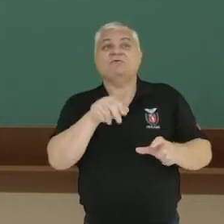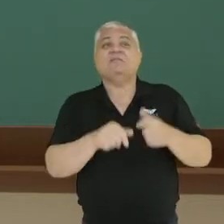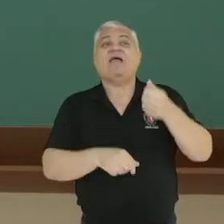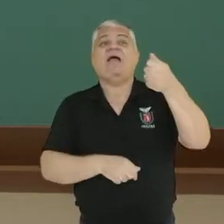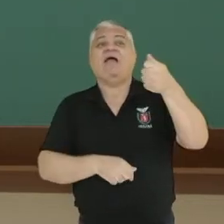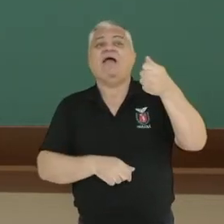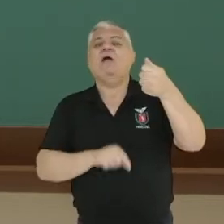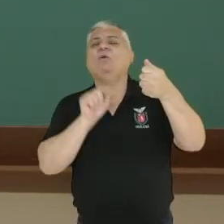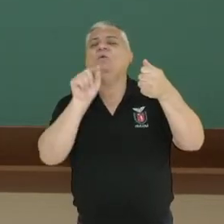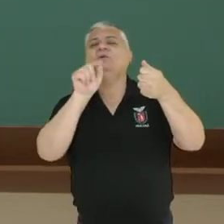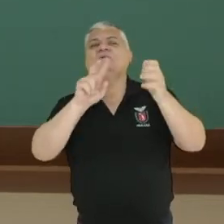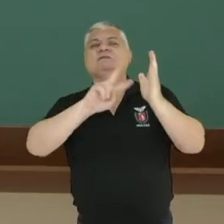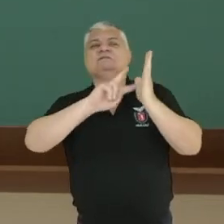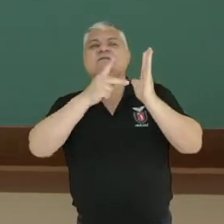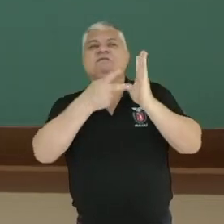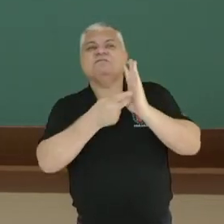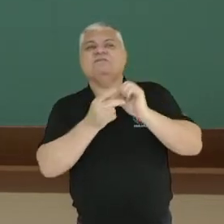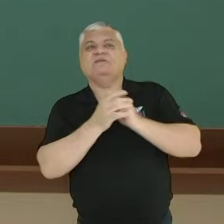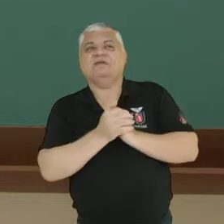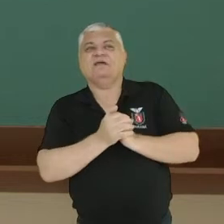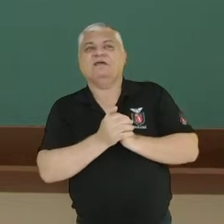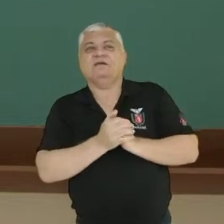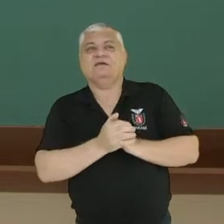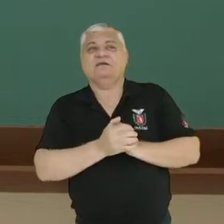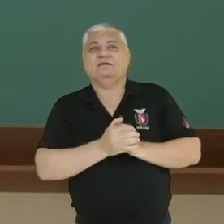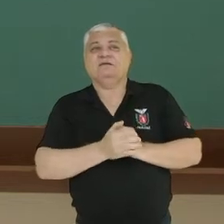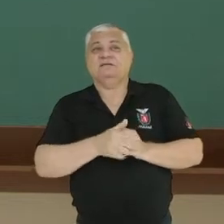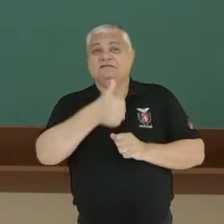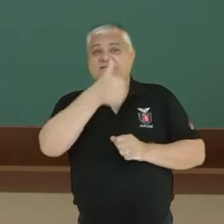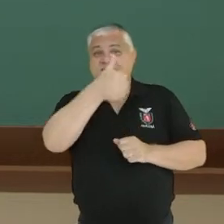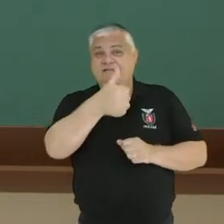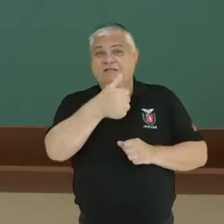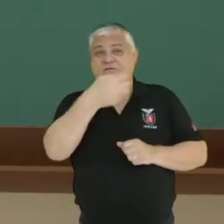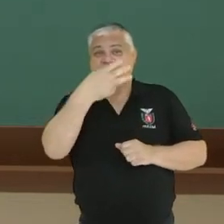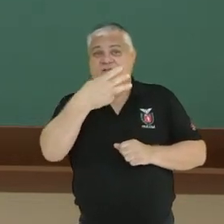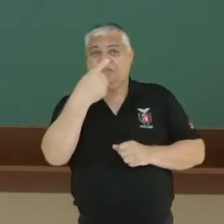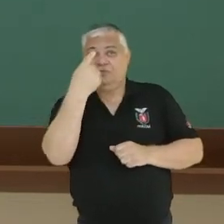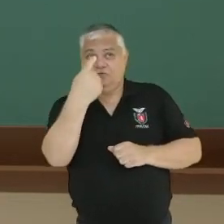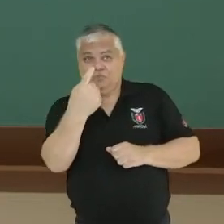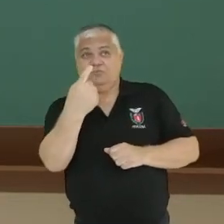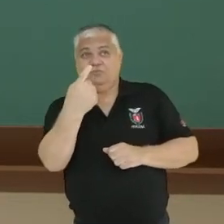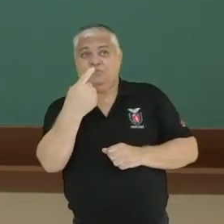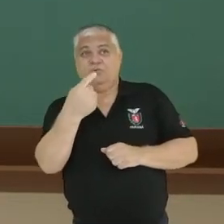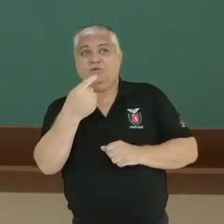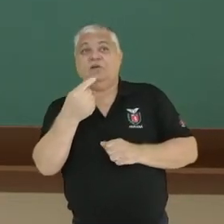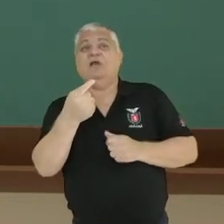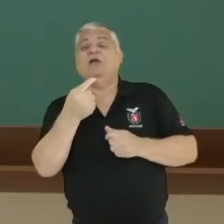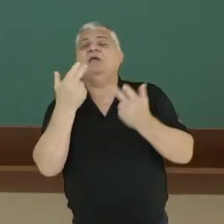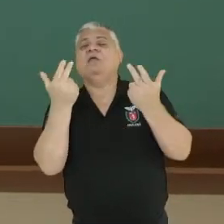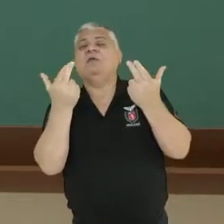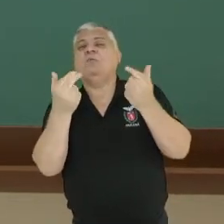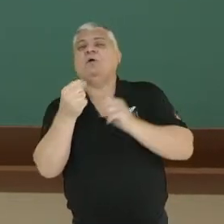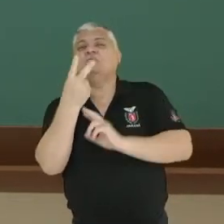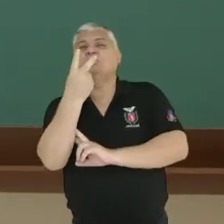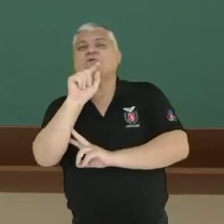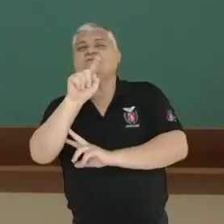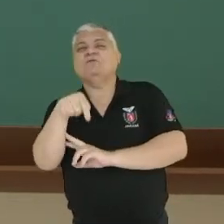o significado de o logaritmo decimal de 131 é igual